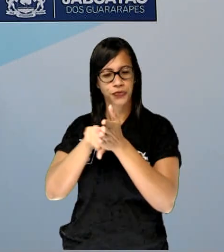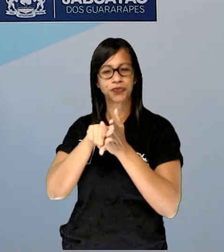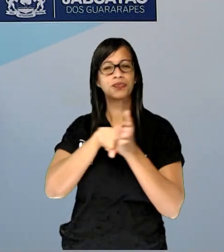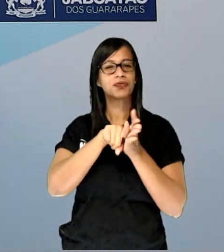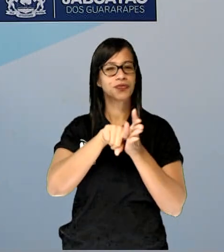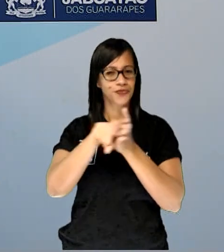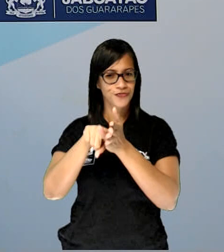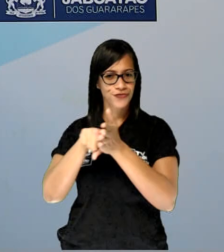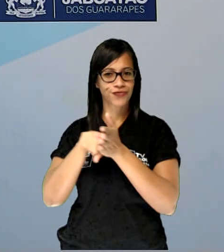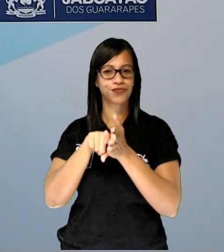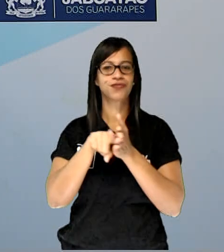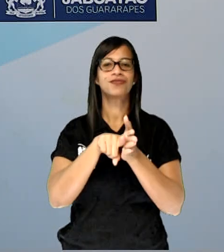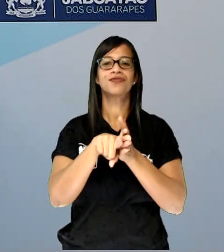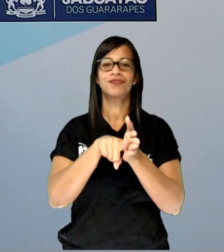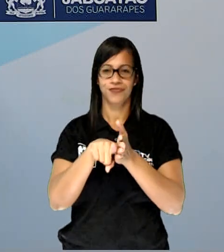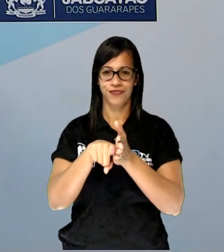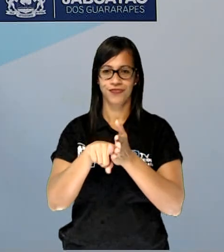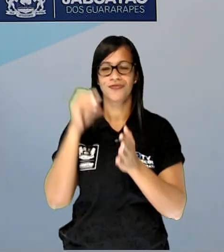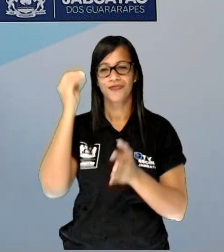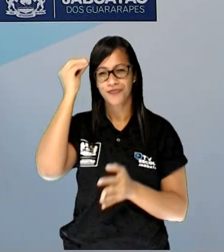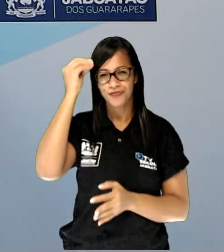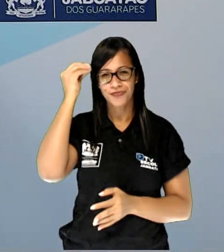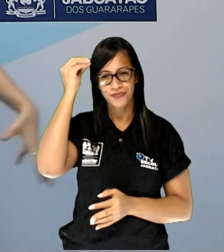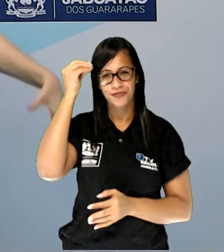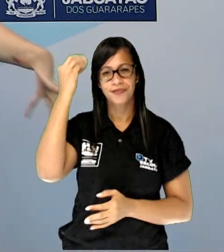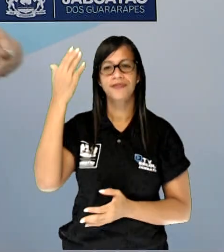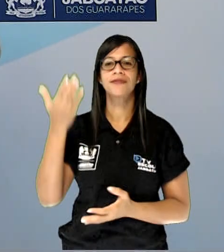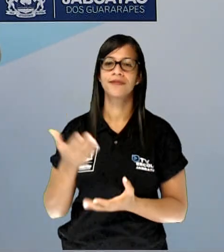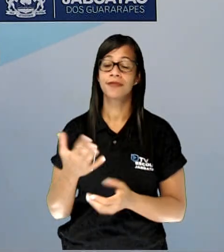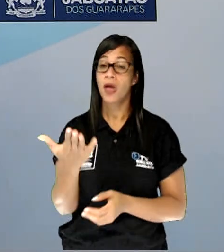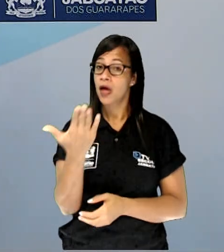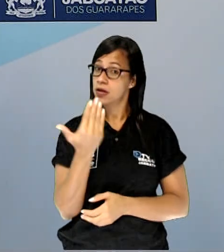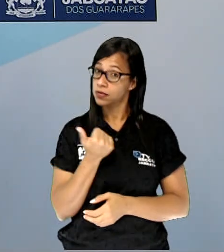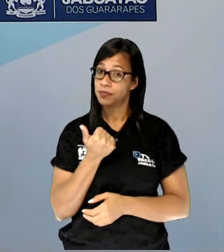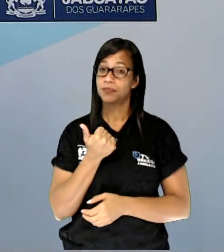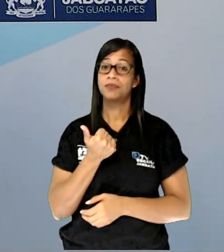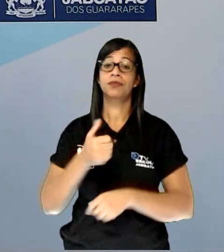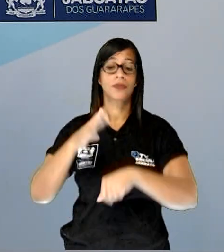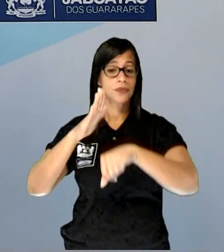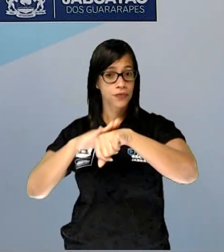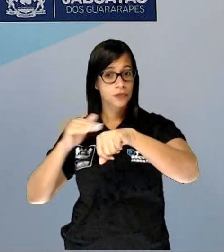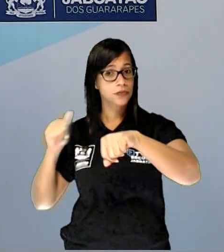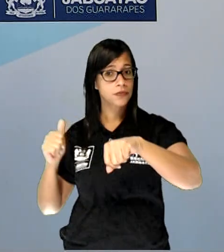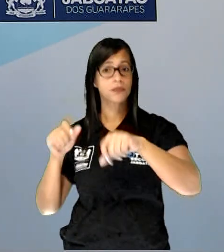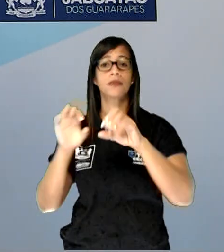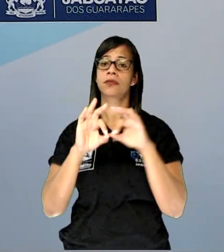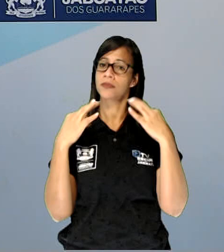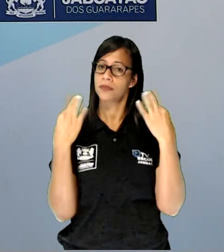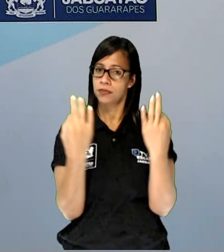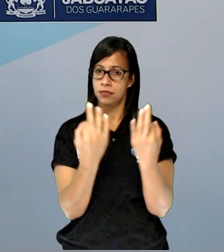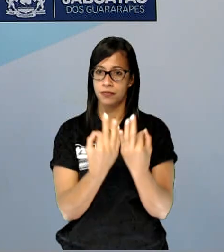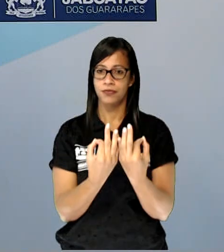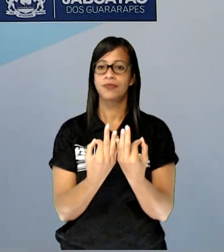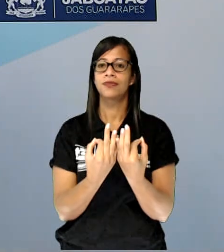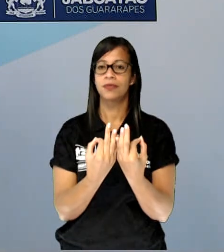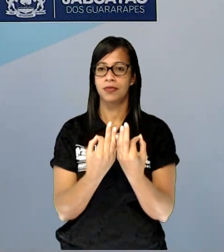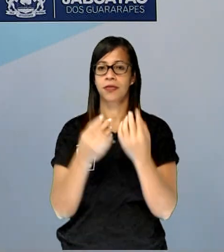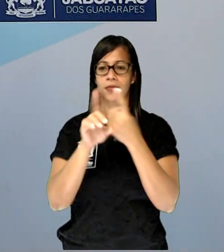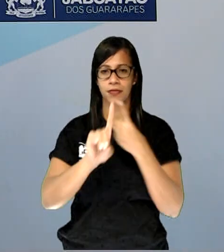pesquisador, experiencie, coloque em prática, chame sua família, reúna os amigos e mantenha a distância